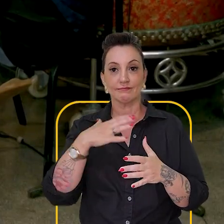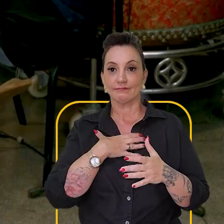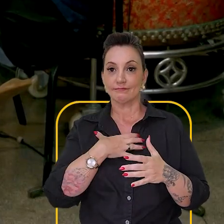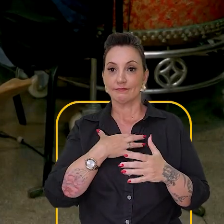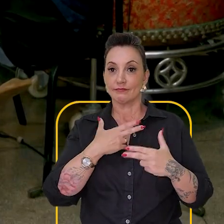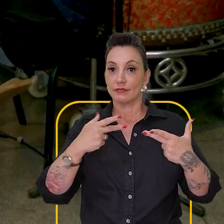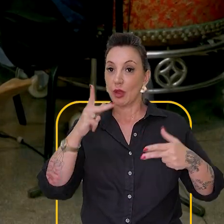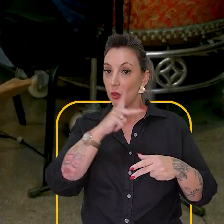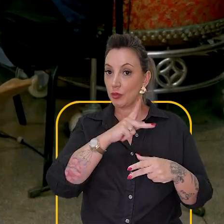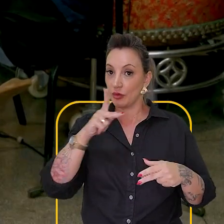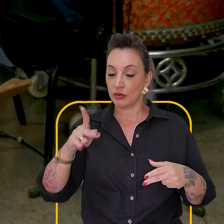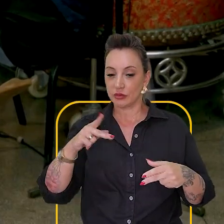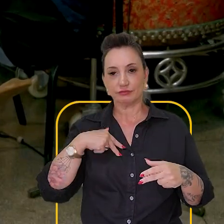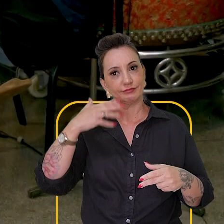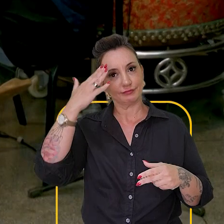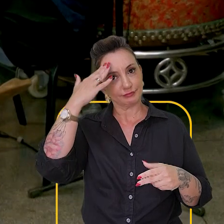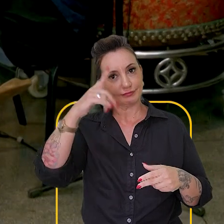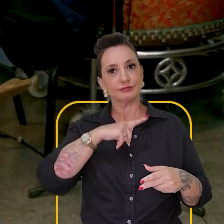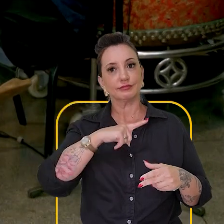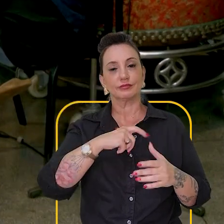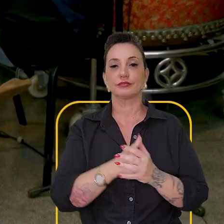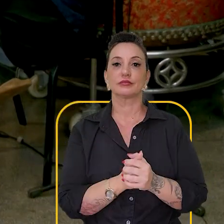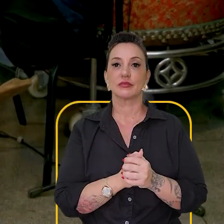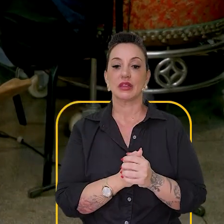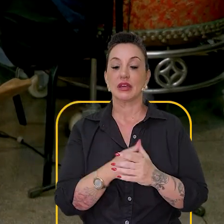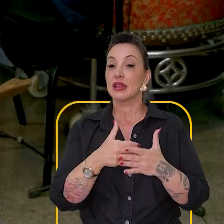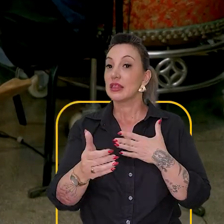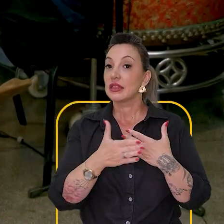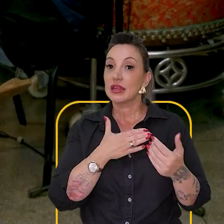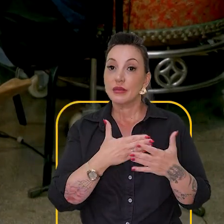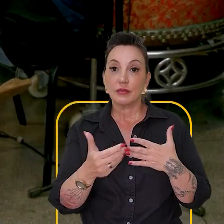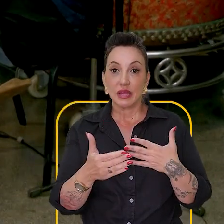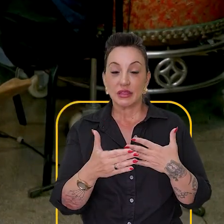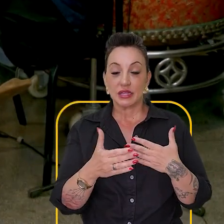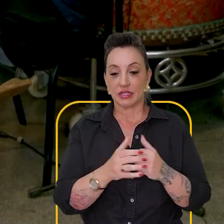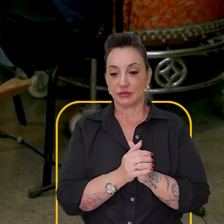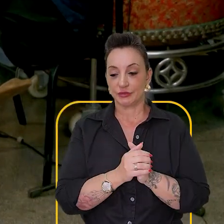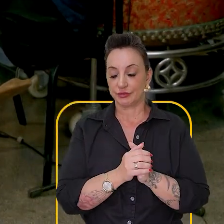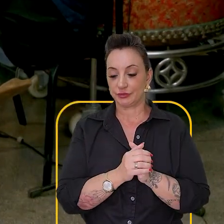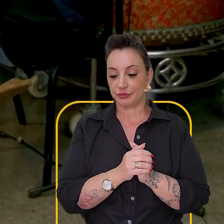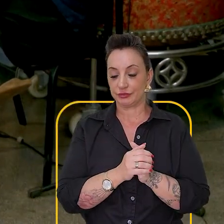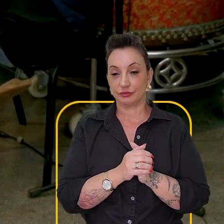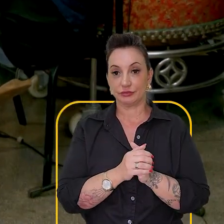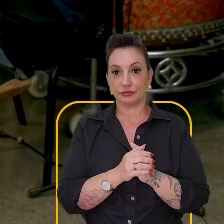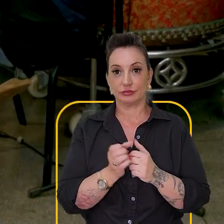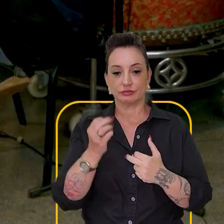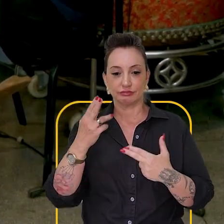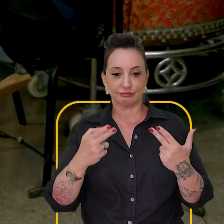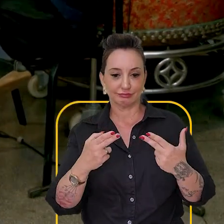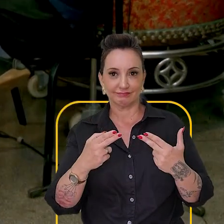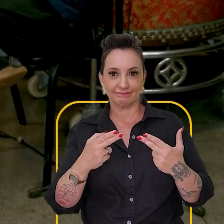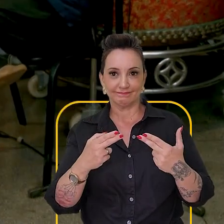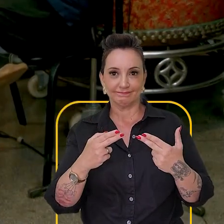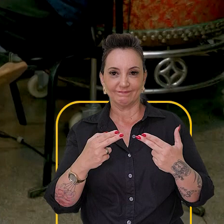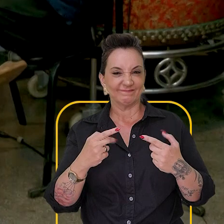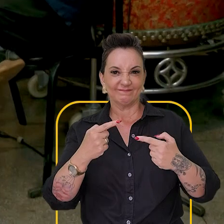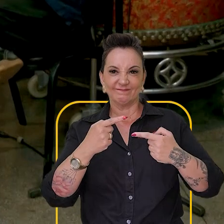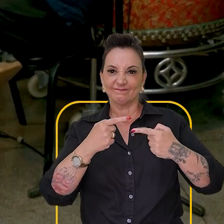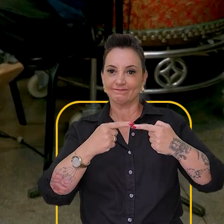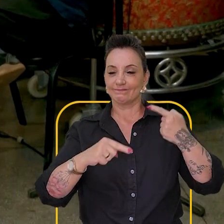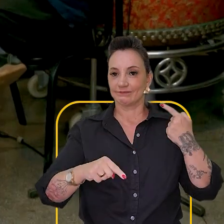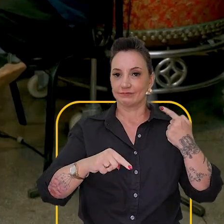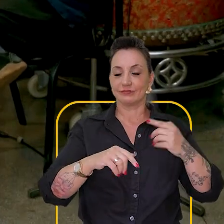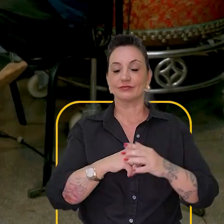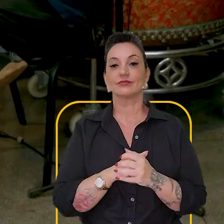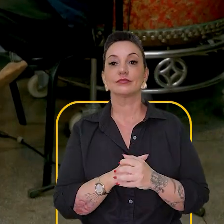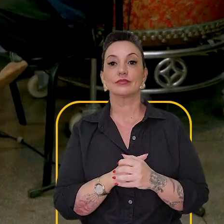e mas assim como todos os meus professores eu tenho muita gratidão Independente de de